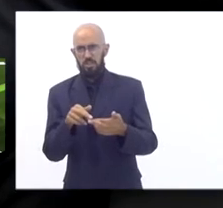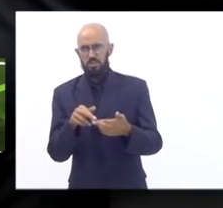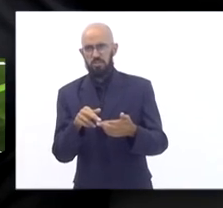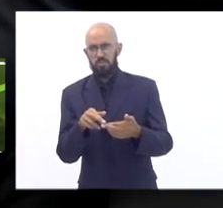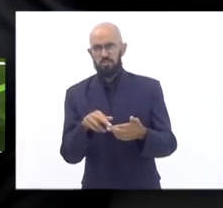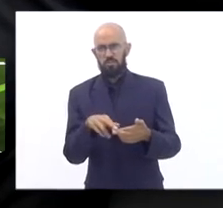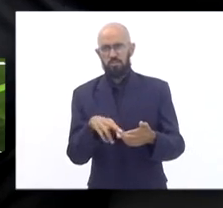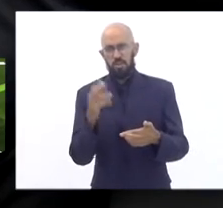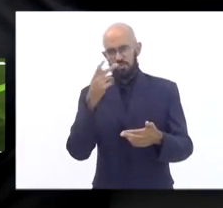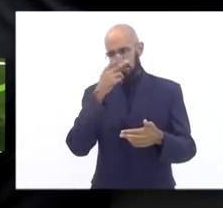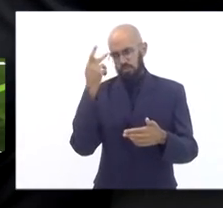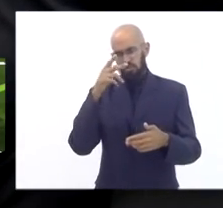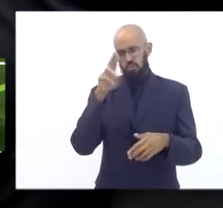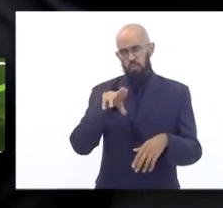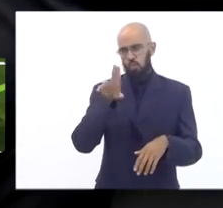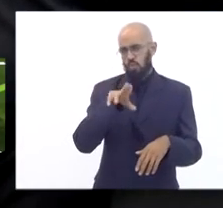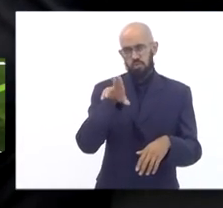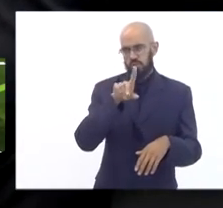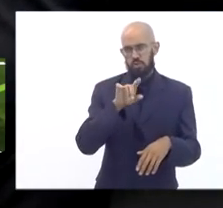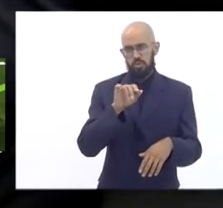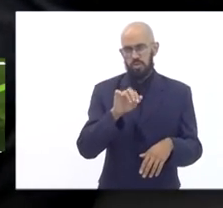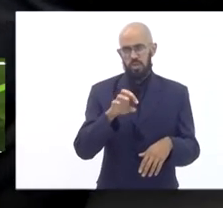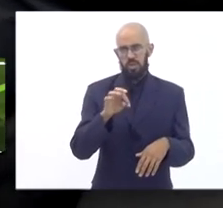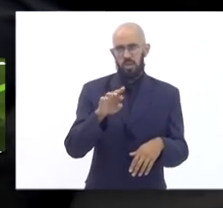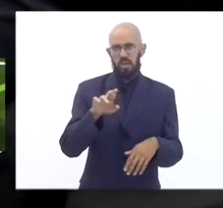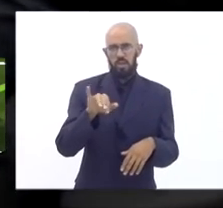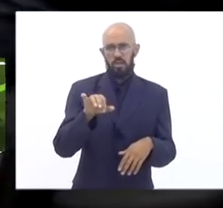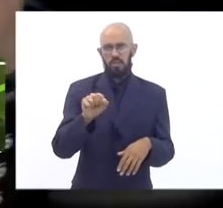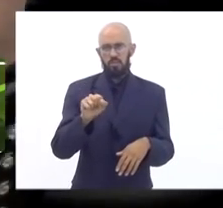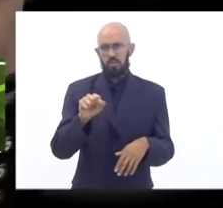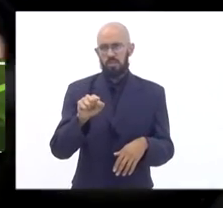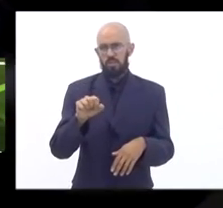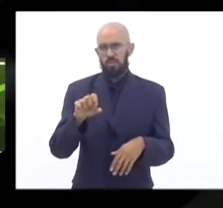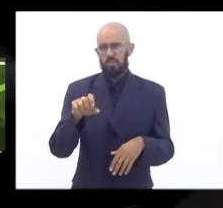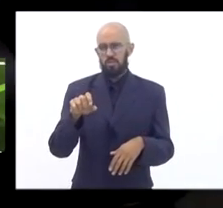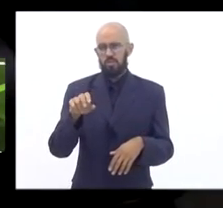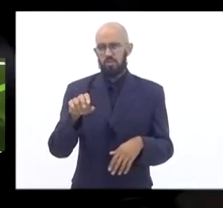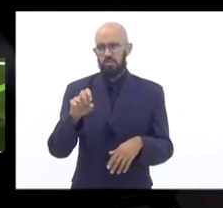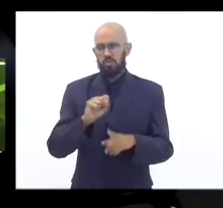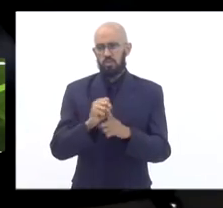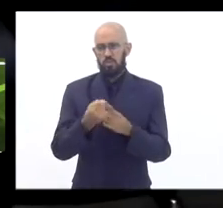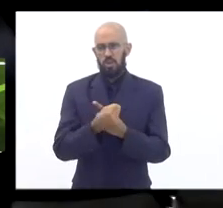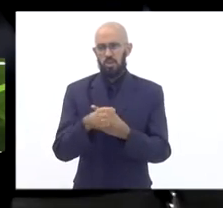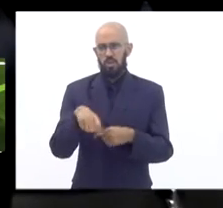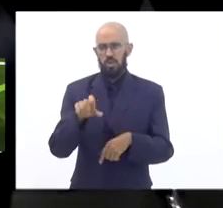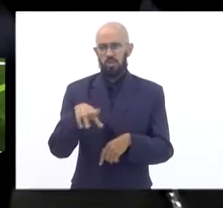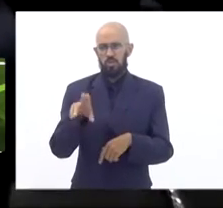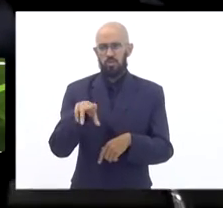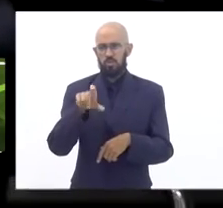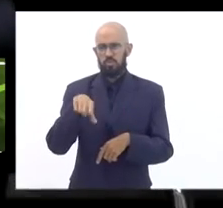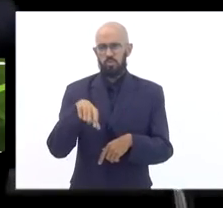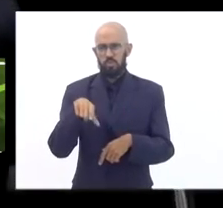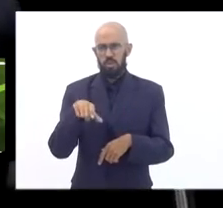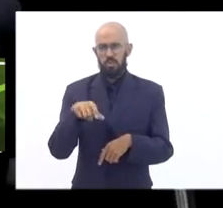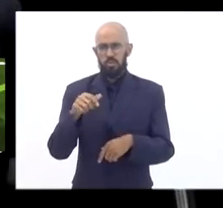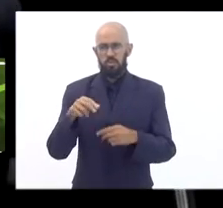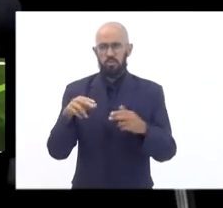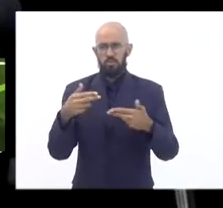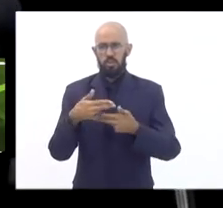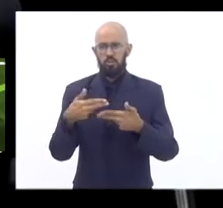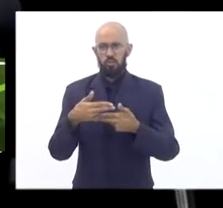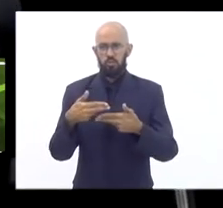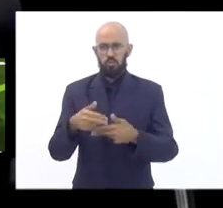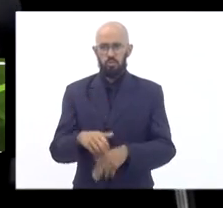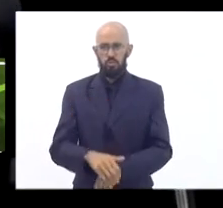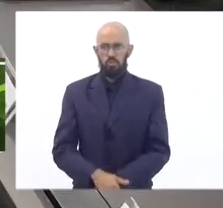não utilizasse a tarifa social, que é hoje prevista com a utilização do cartãozinho do bilhete único.